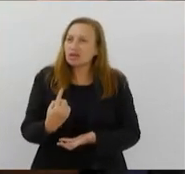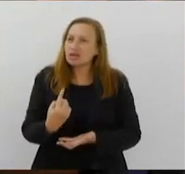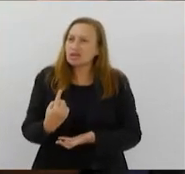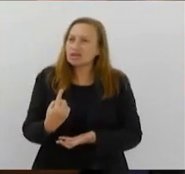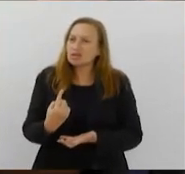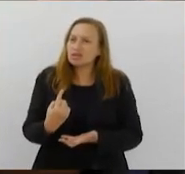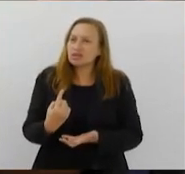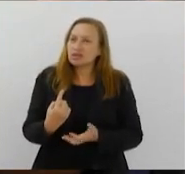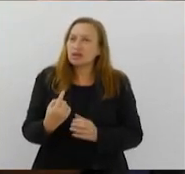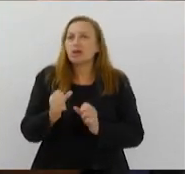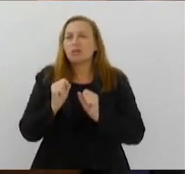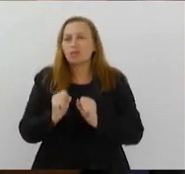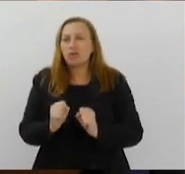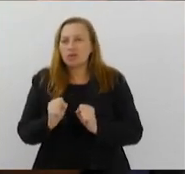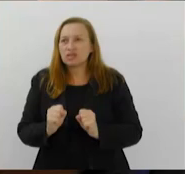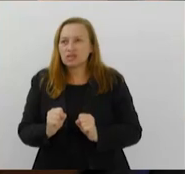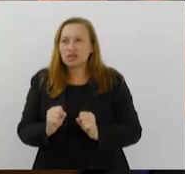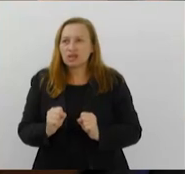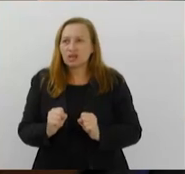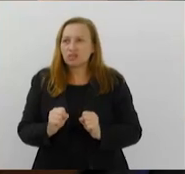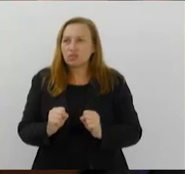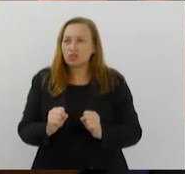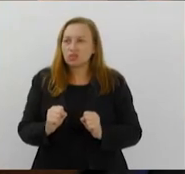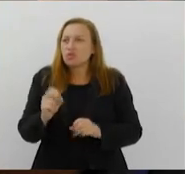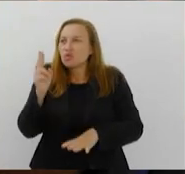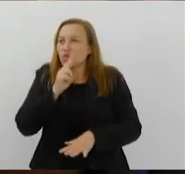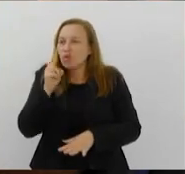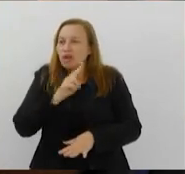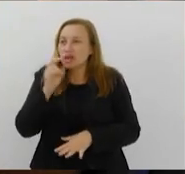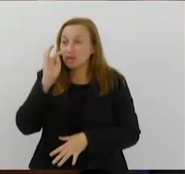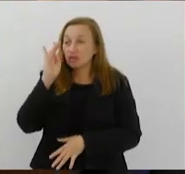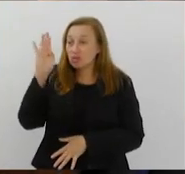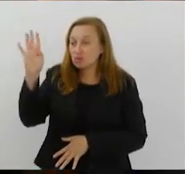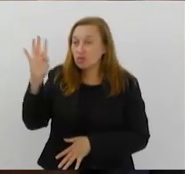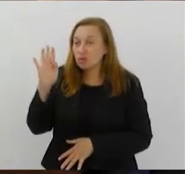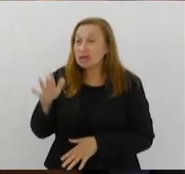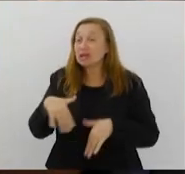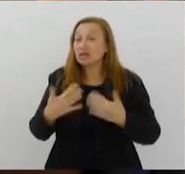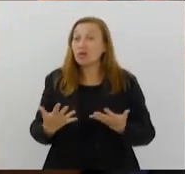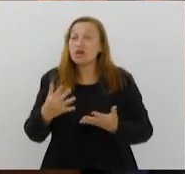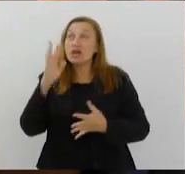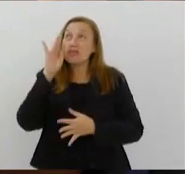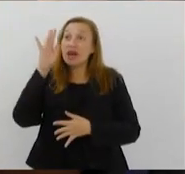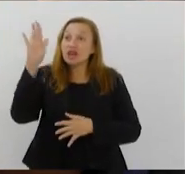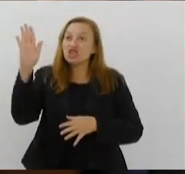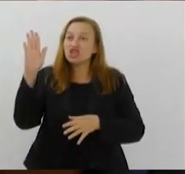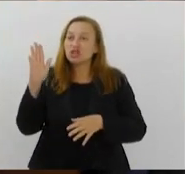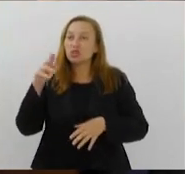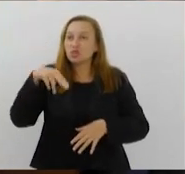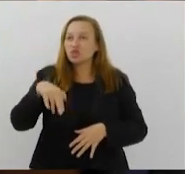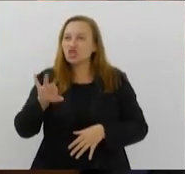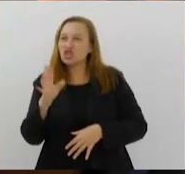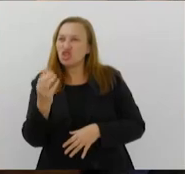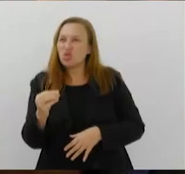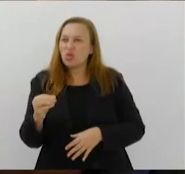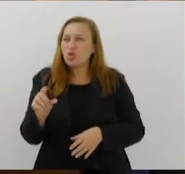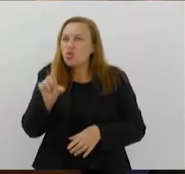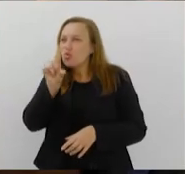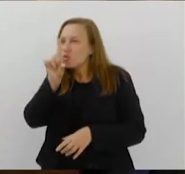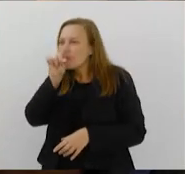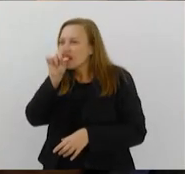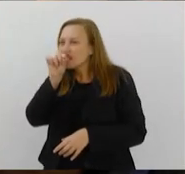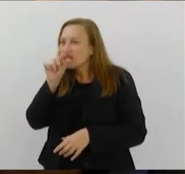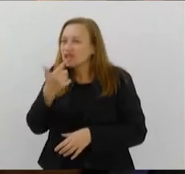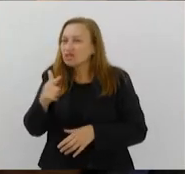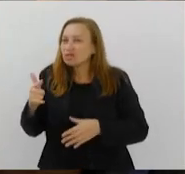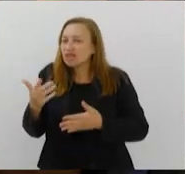que possamos correr atrás dos nossos sonhos. Então, ele imagina o ninho, porque eu penso assim, um passarinho não tem mãos, ele